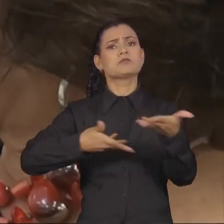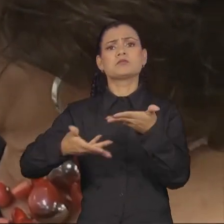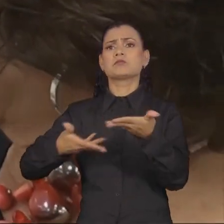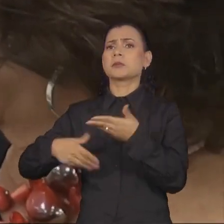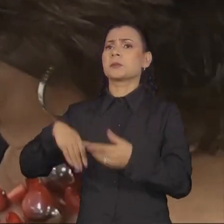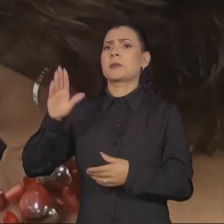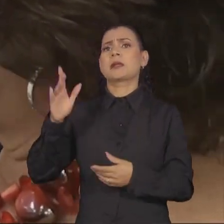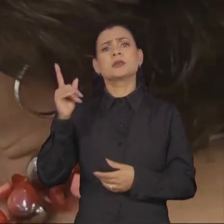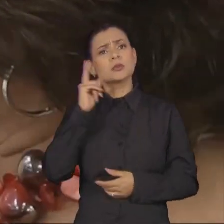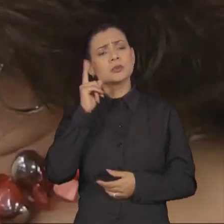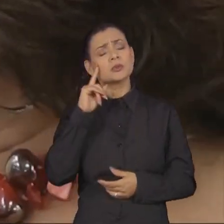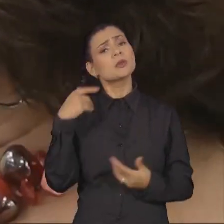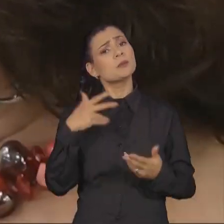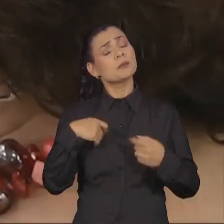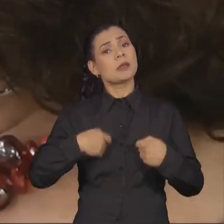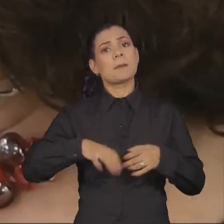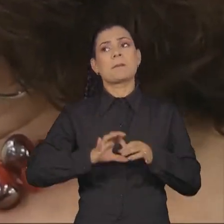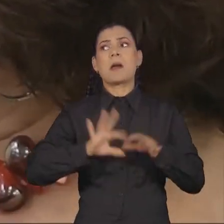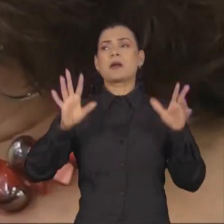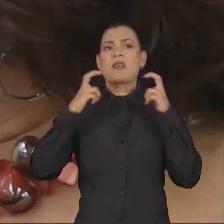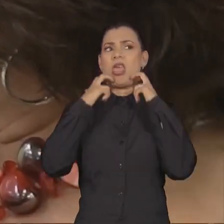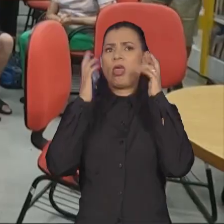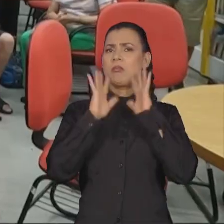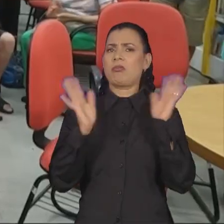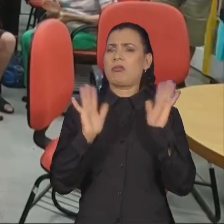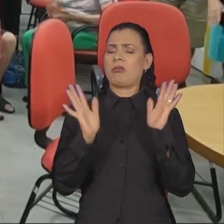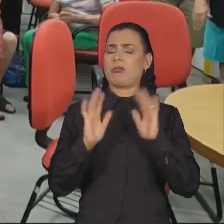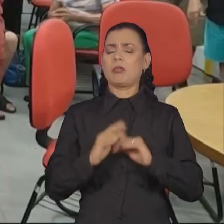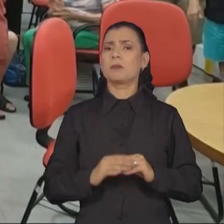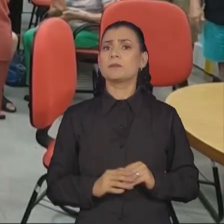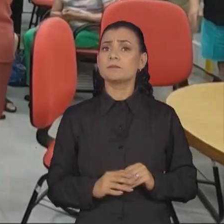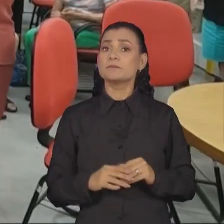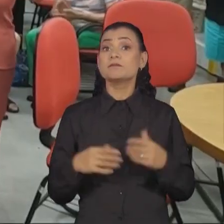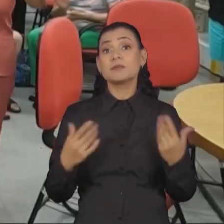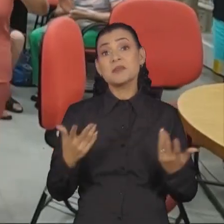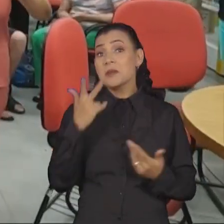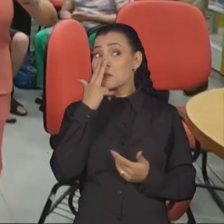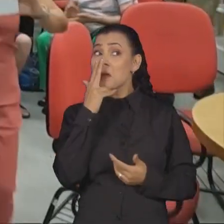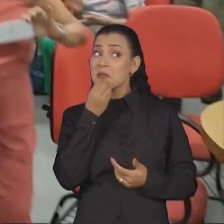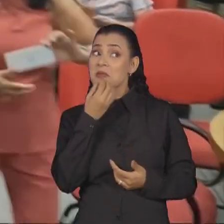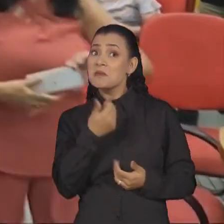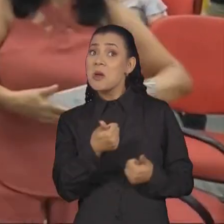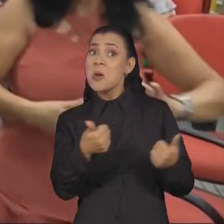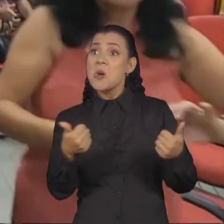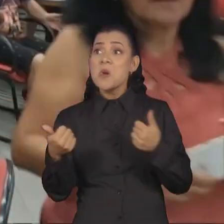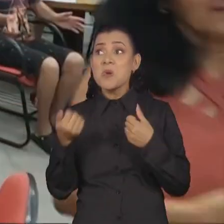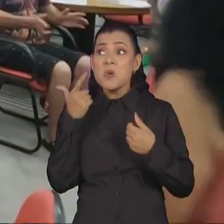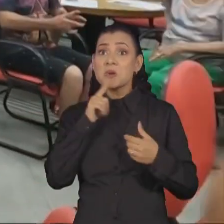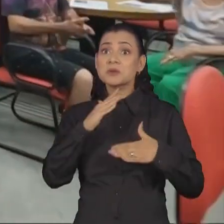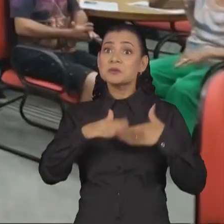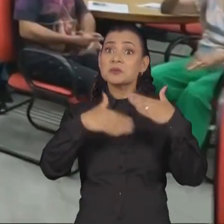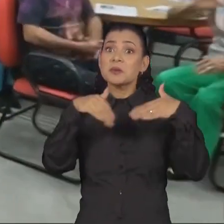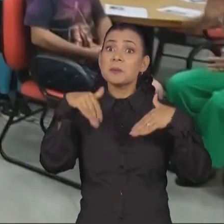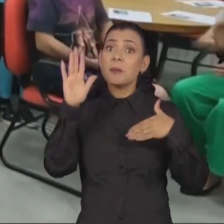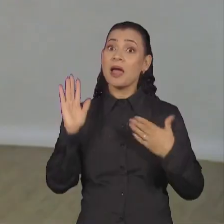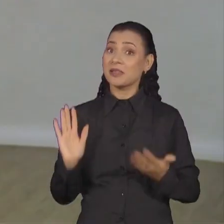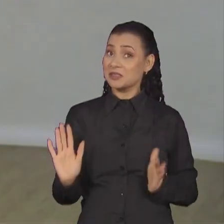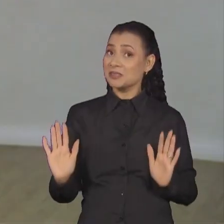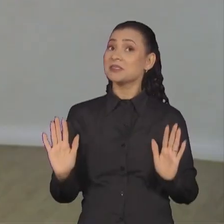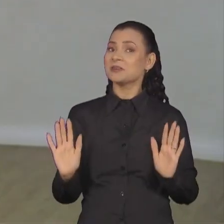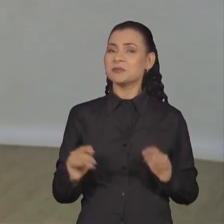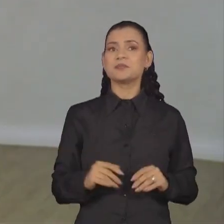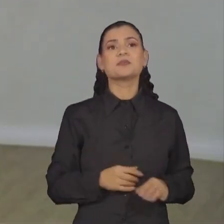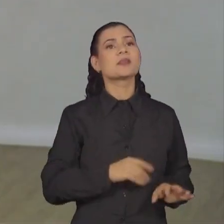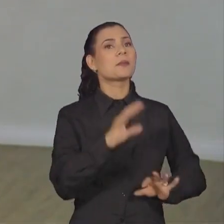pessoas no dia a dia para mim me soltar mais. E parece que está dando resultado, que eu estou mais soltinha.